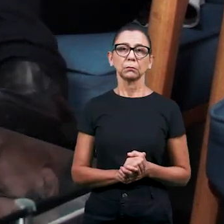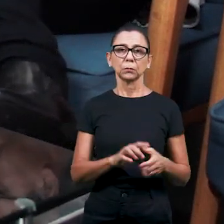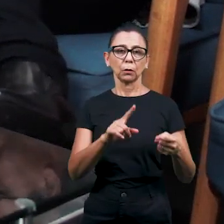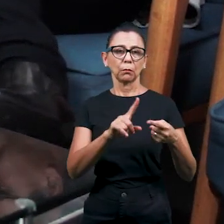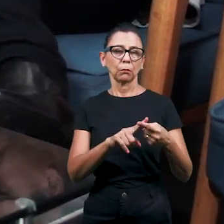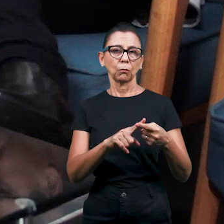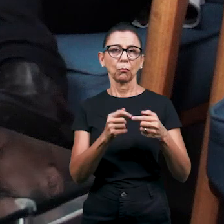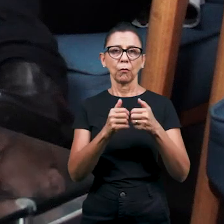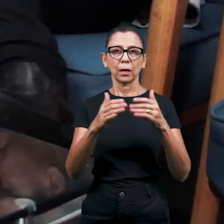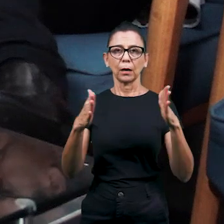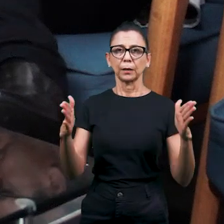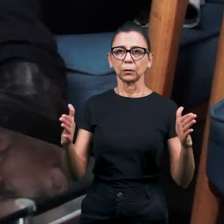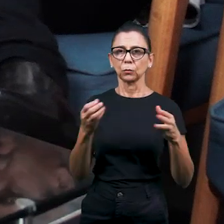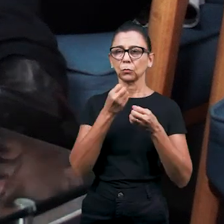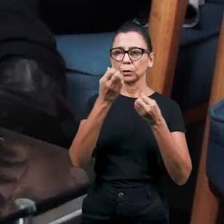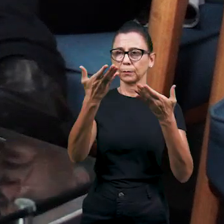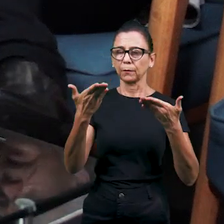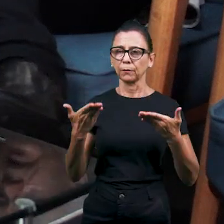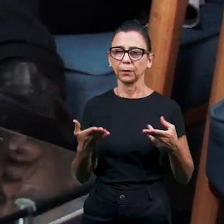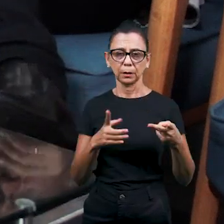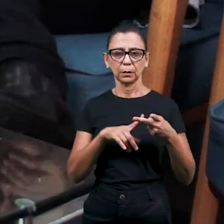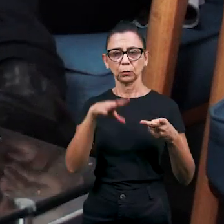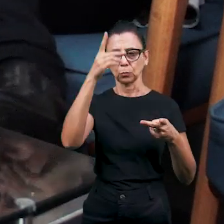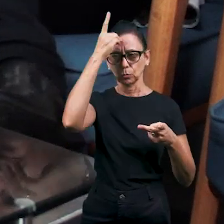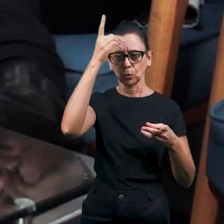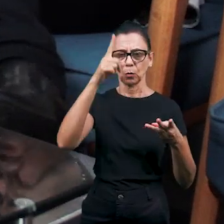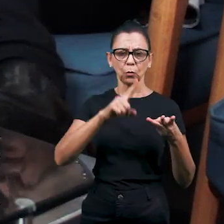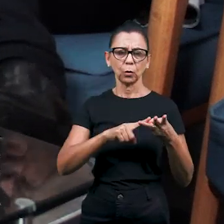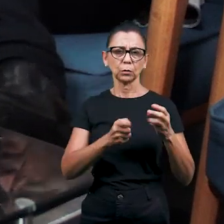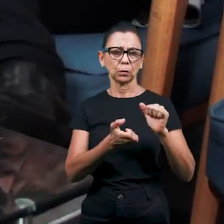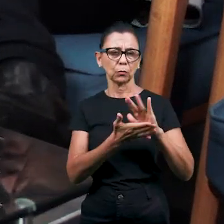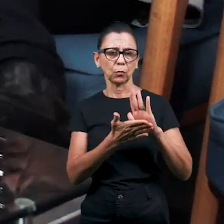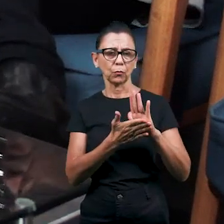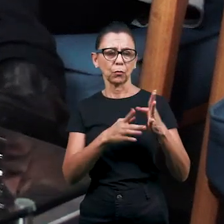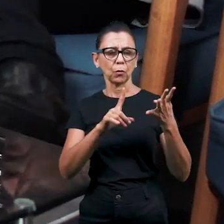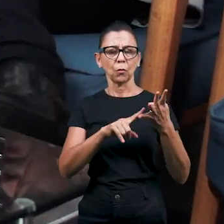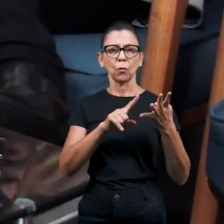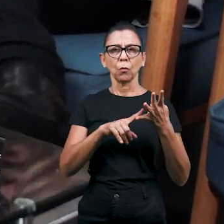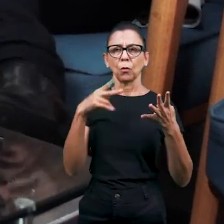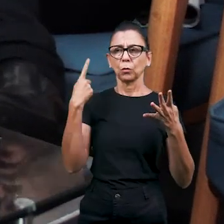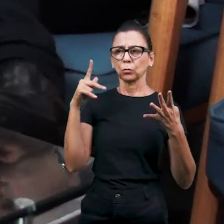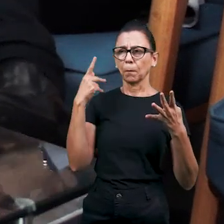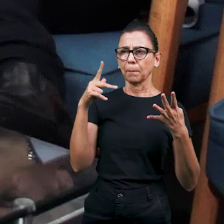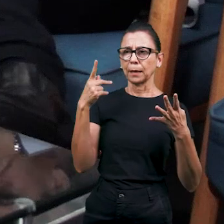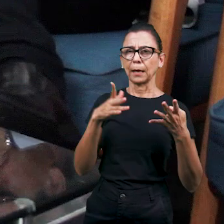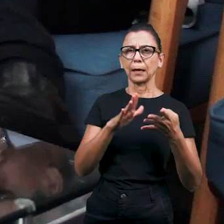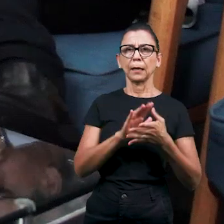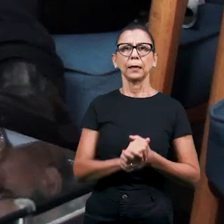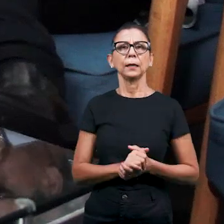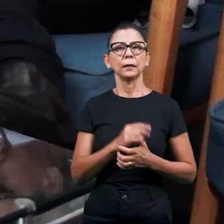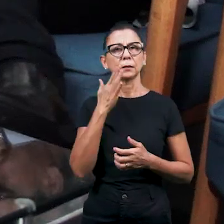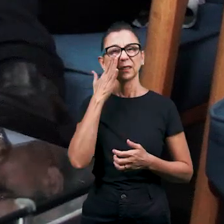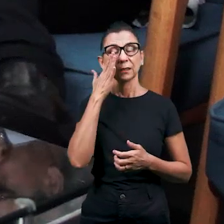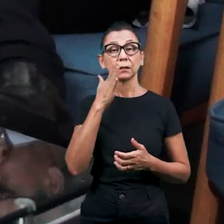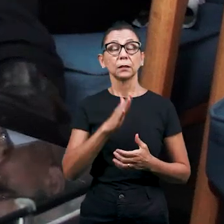participar do Evangelho Sem Fronteiras, seja pela participação em si, seja